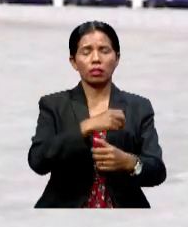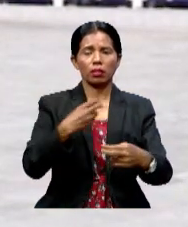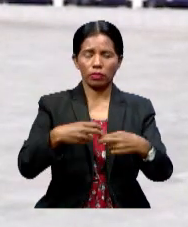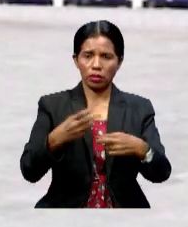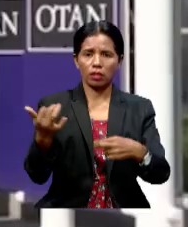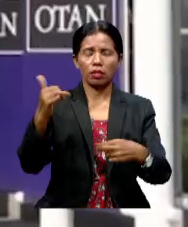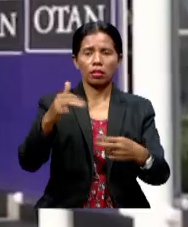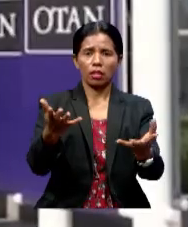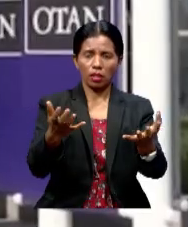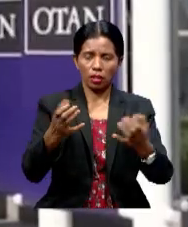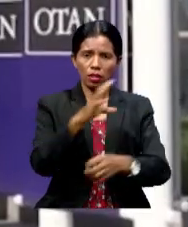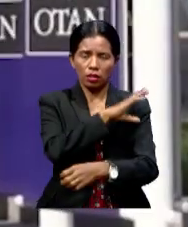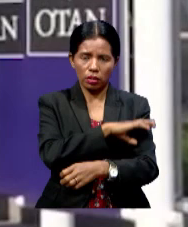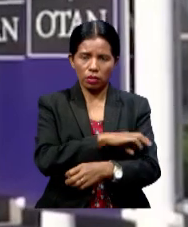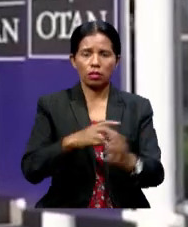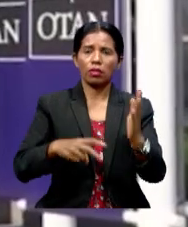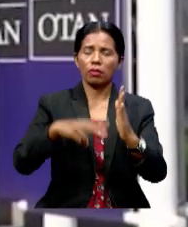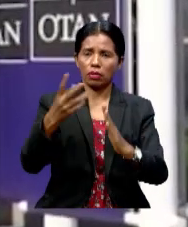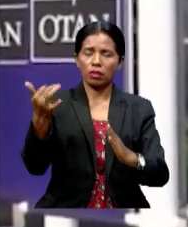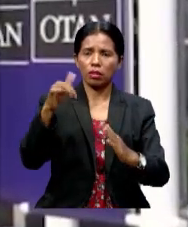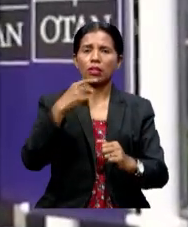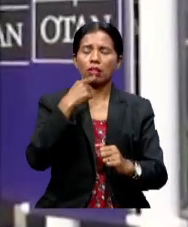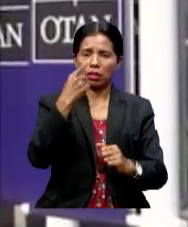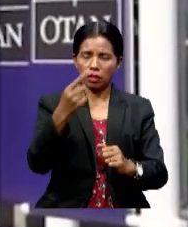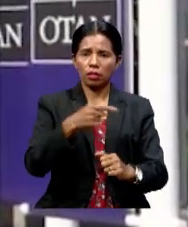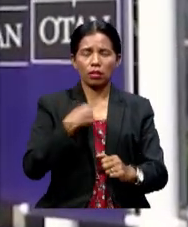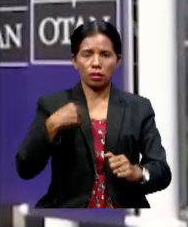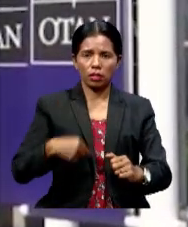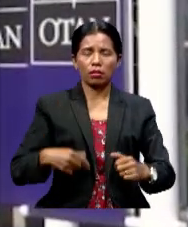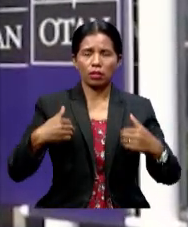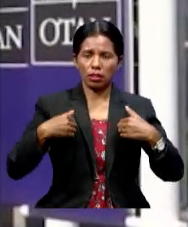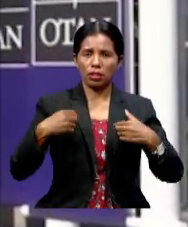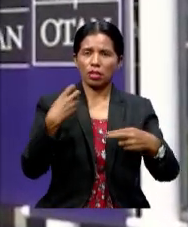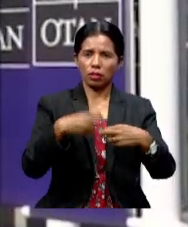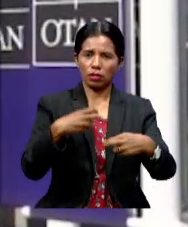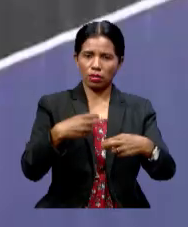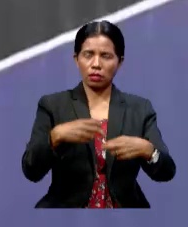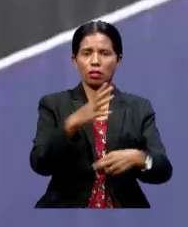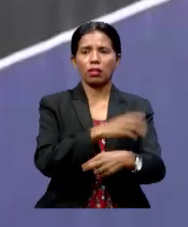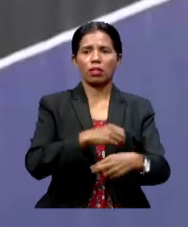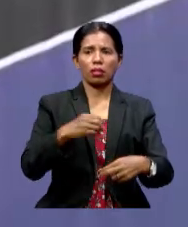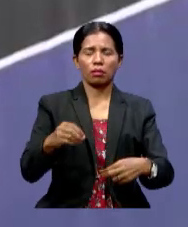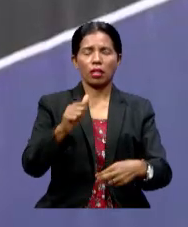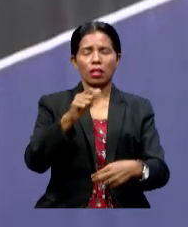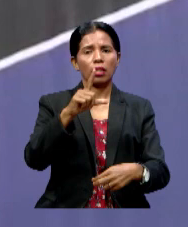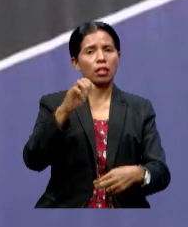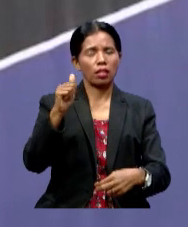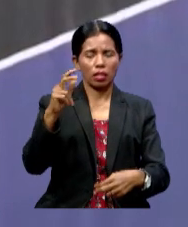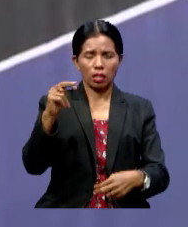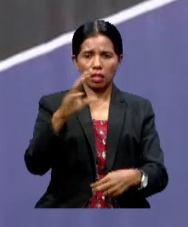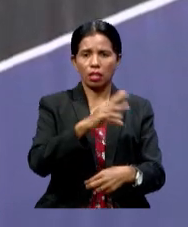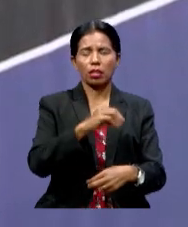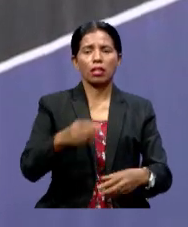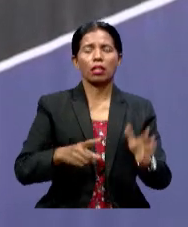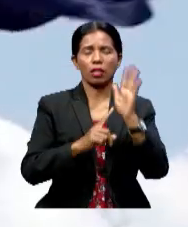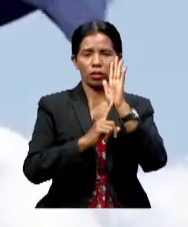e interesse segurança no valor Sira, não deixam que ataque a China moço desafio sistemático da aliança. A foi reclamação